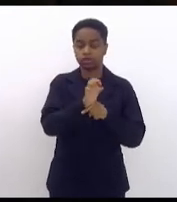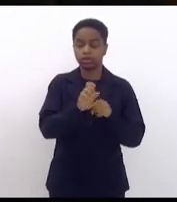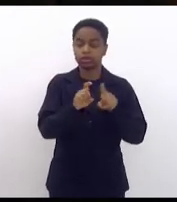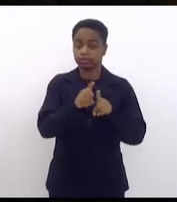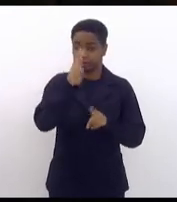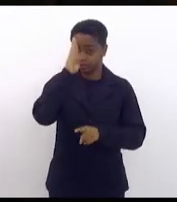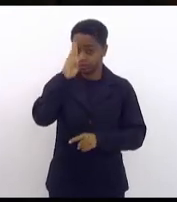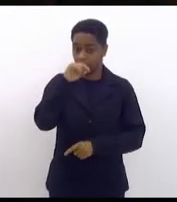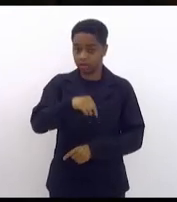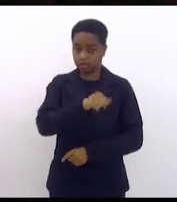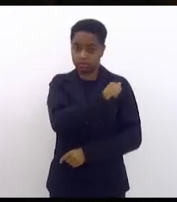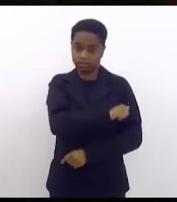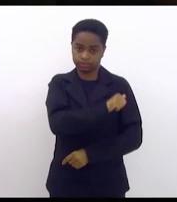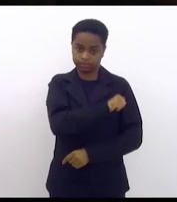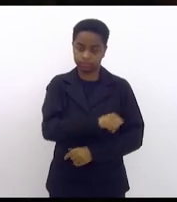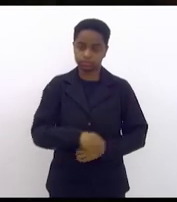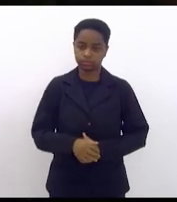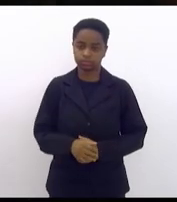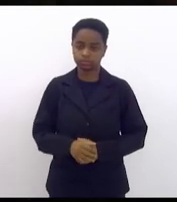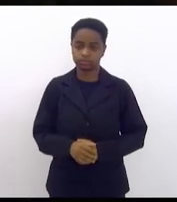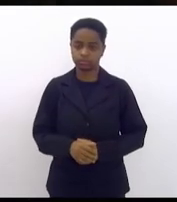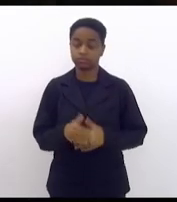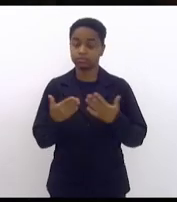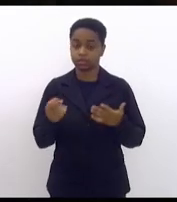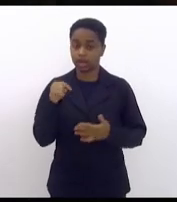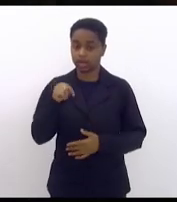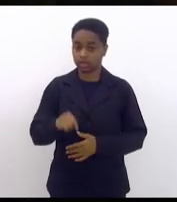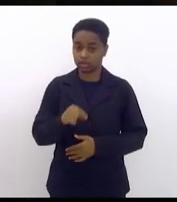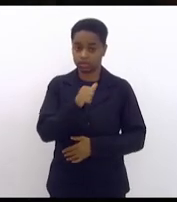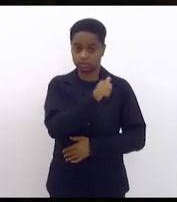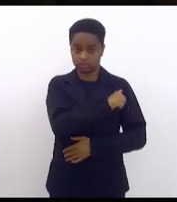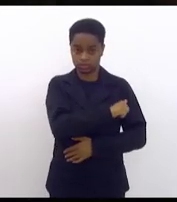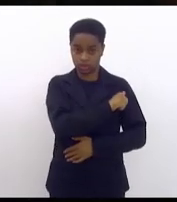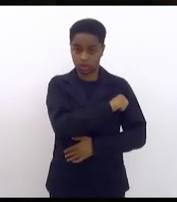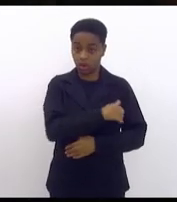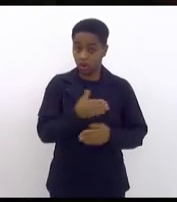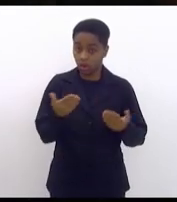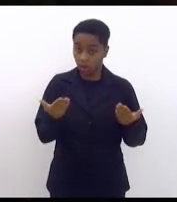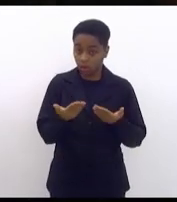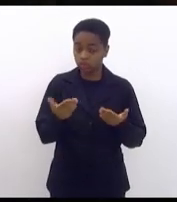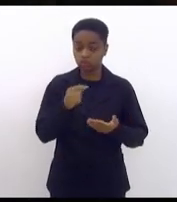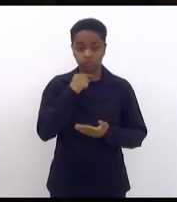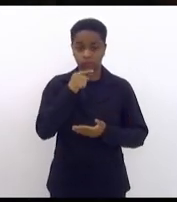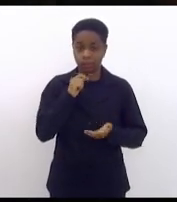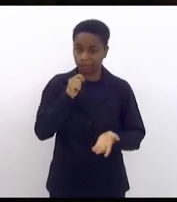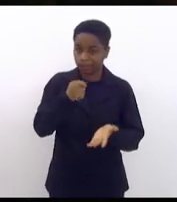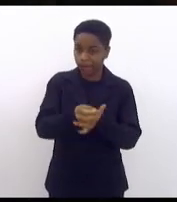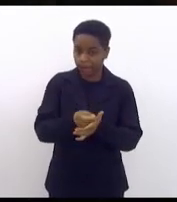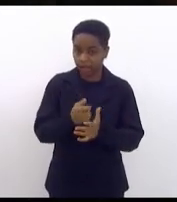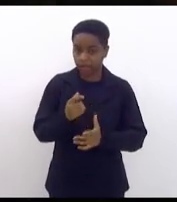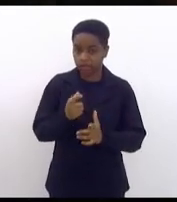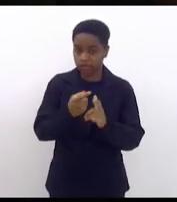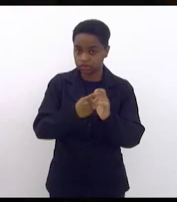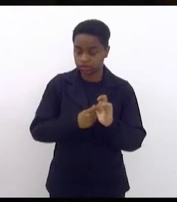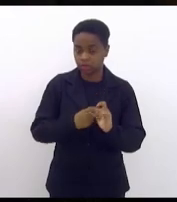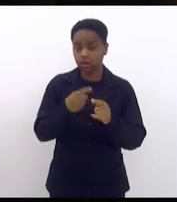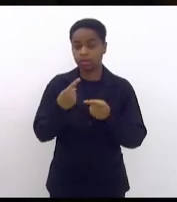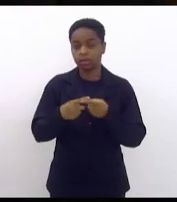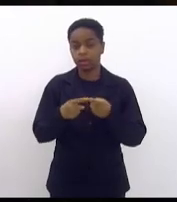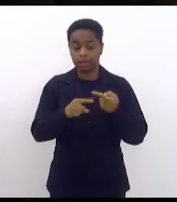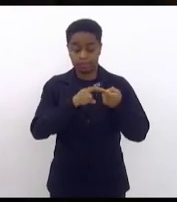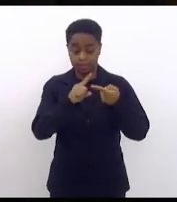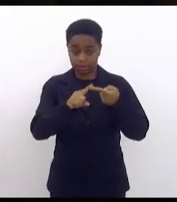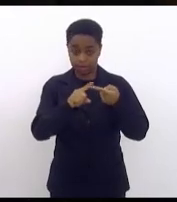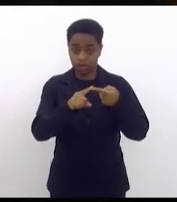especial o Rio de Janeiro. Então, o Rio de Janeiro hoje não fecha as contas, no primeiro olhar,